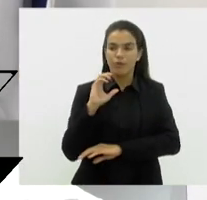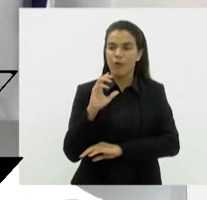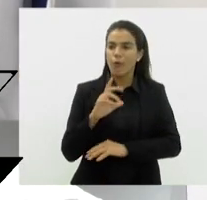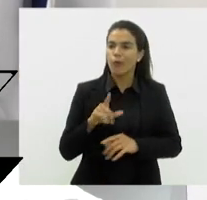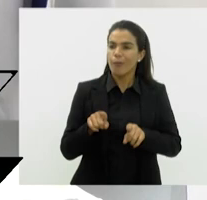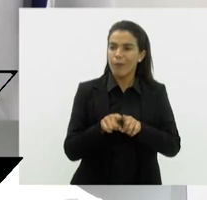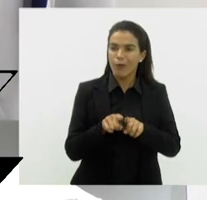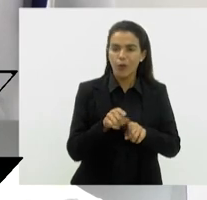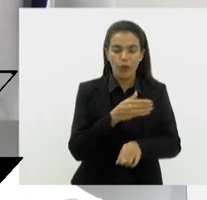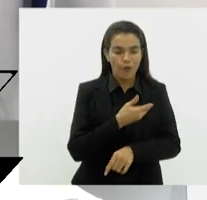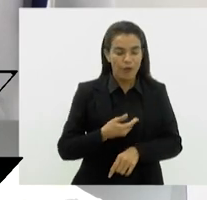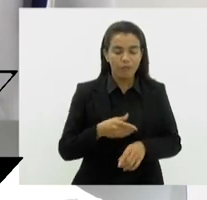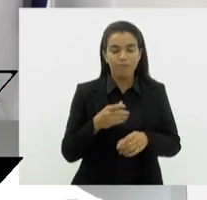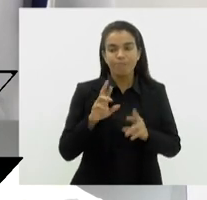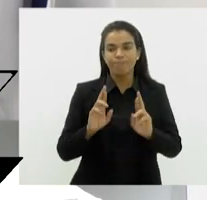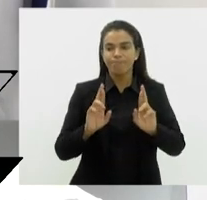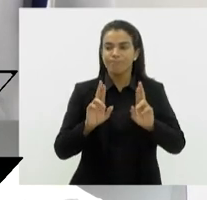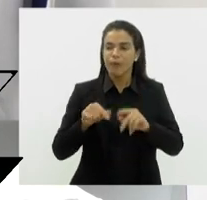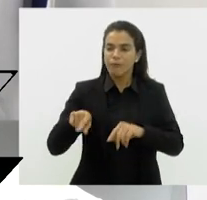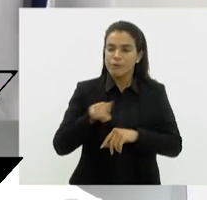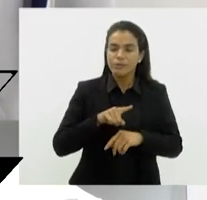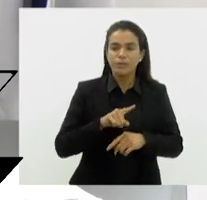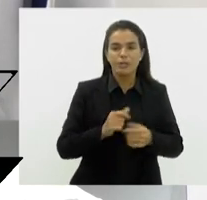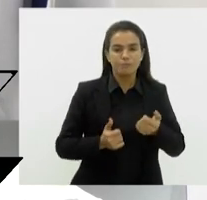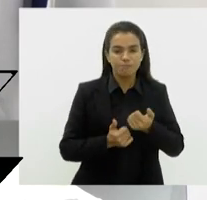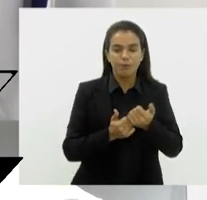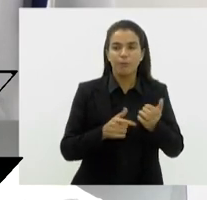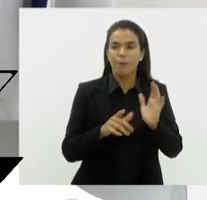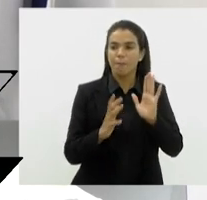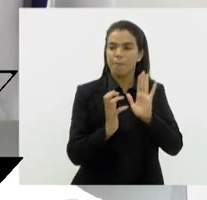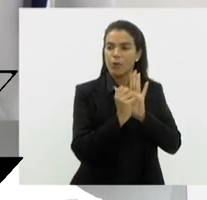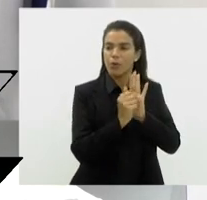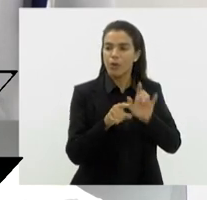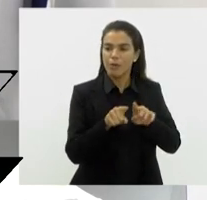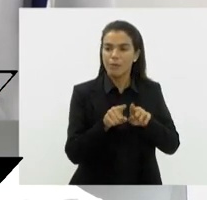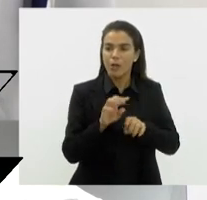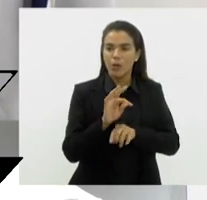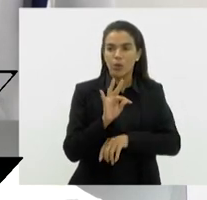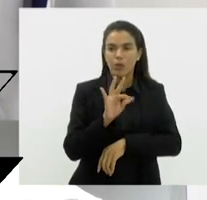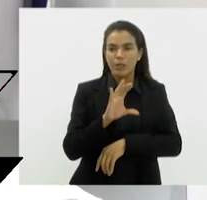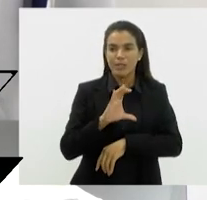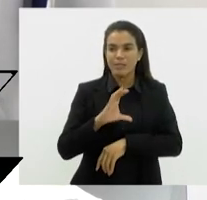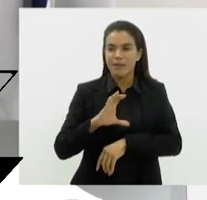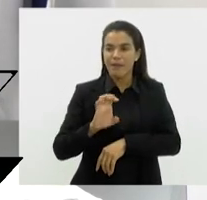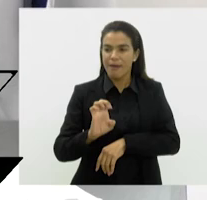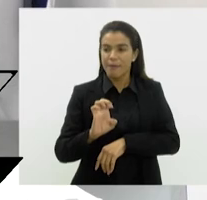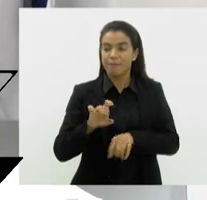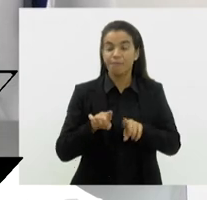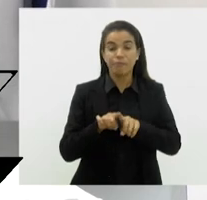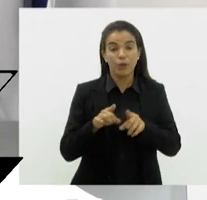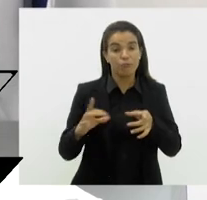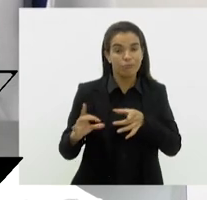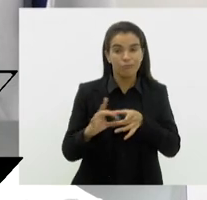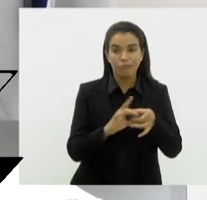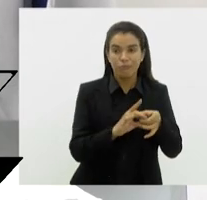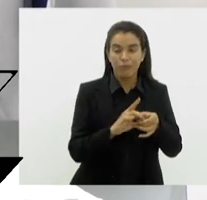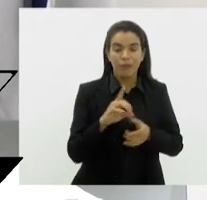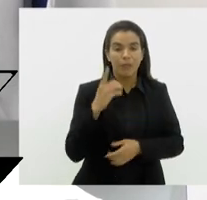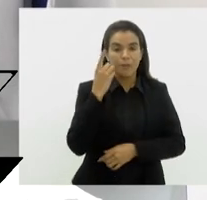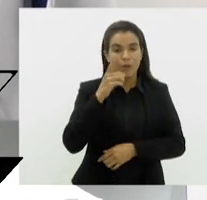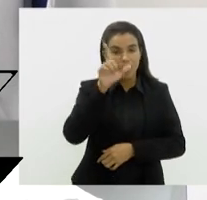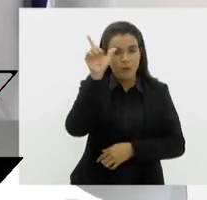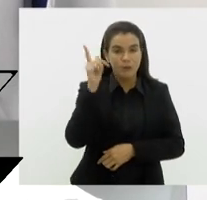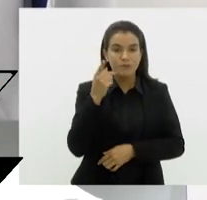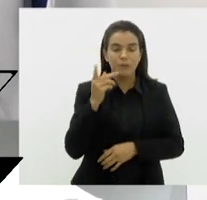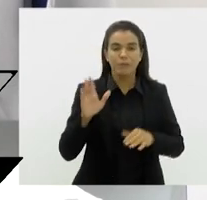todos possam contribuir e a gente possa protocolar efetivamente no TCE no dia de amanhã. Então, nesse sentido, deputado Luiz Paulo, para